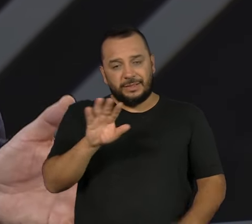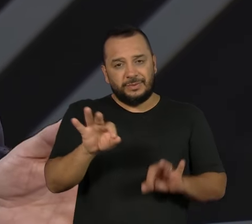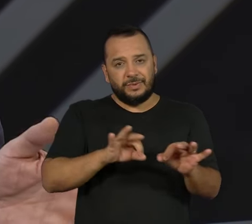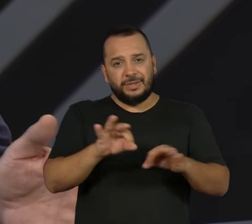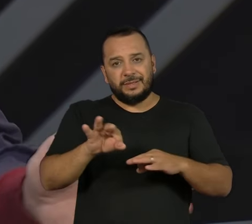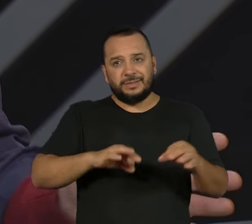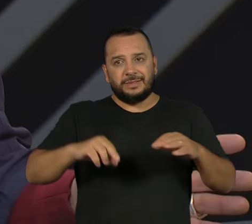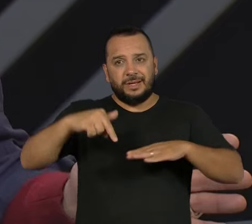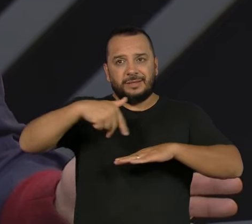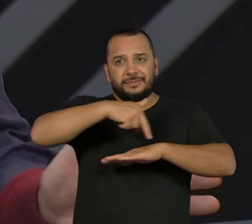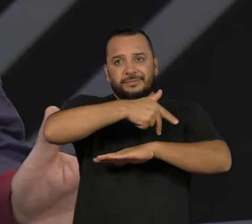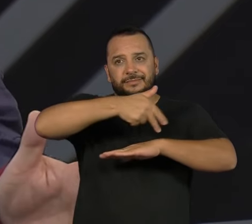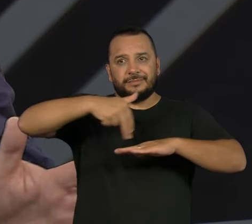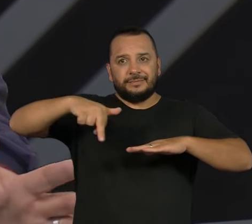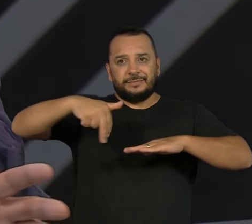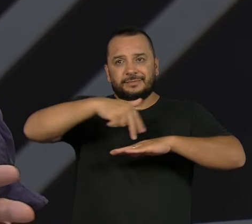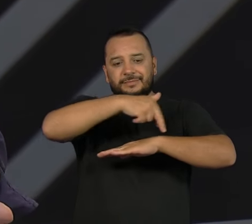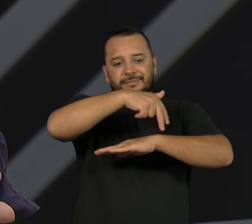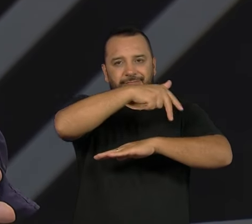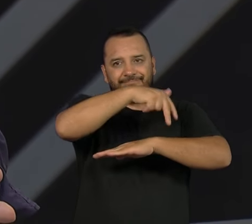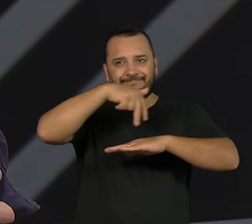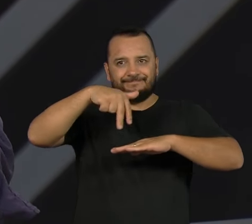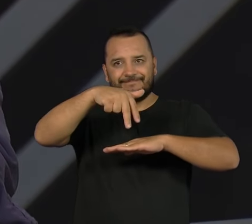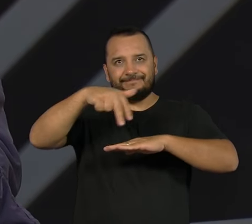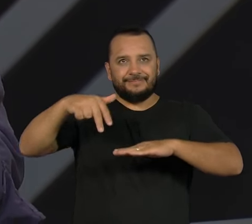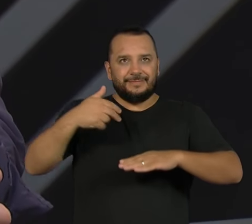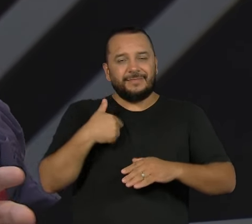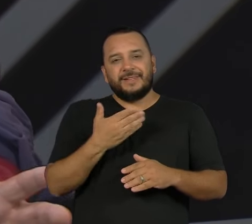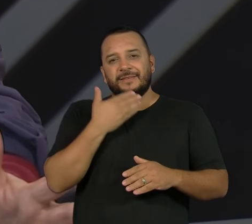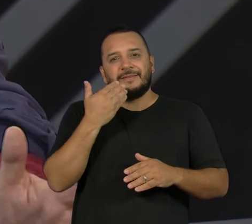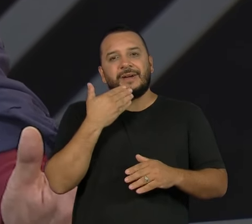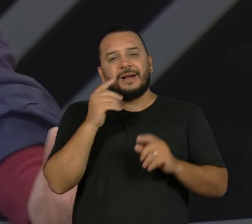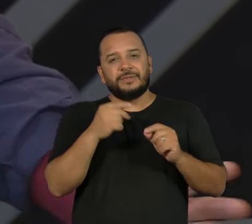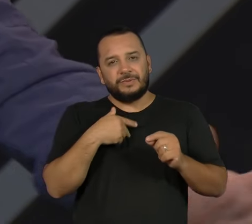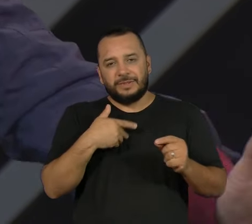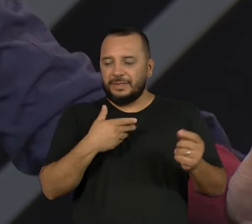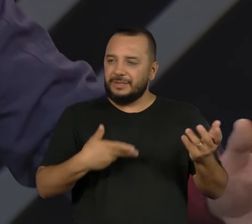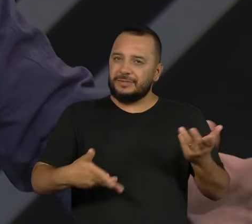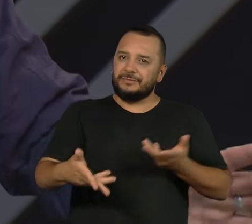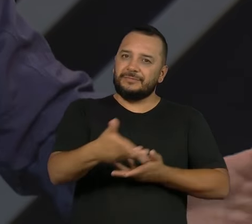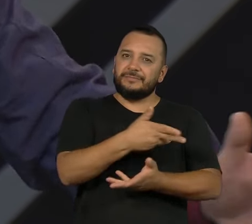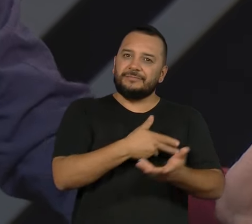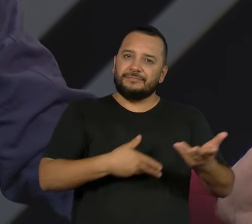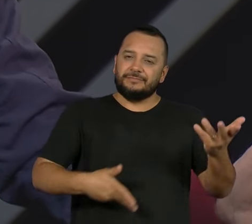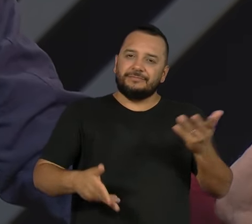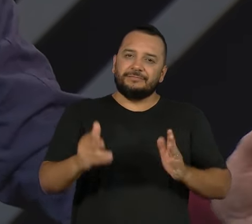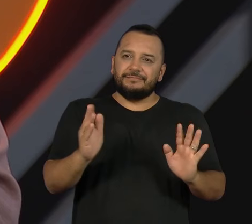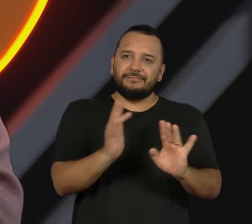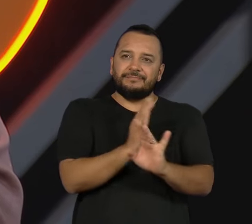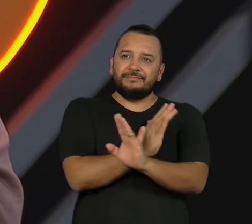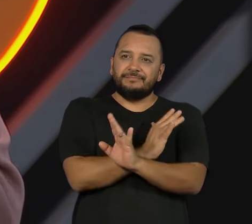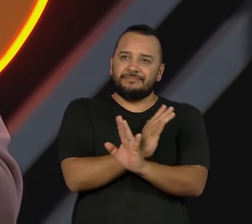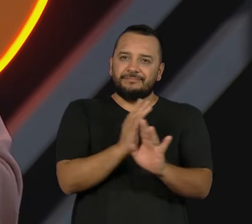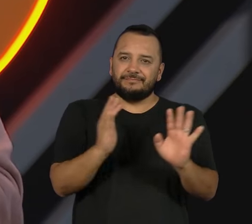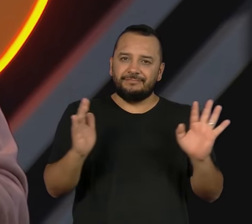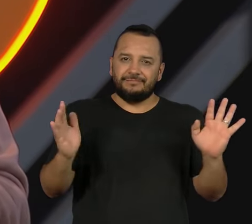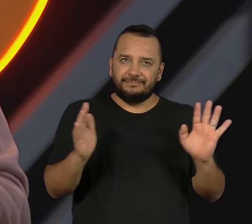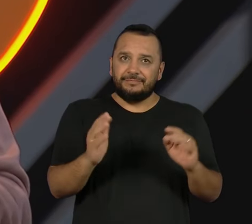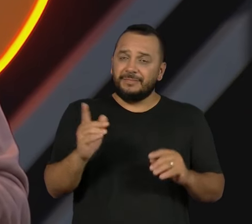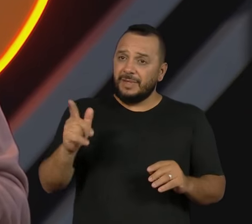eles vão facilitar muito um trânsito, uma sociabilidade, uma troca. É uma coisa